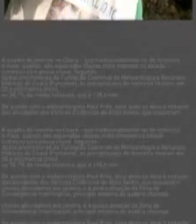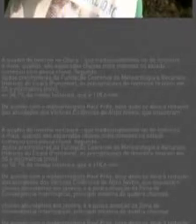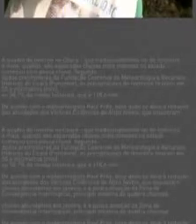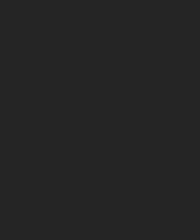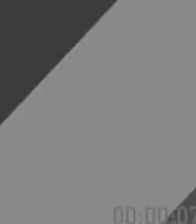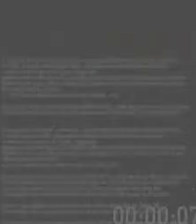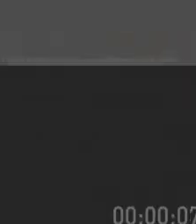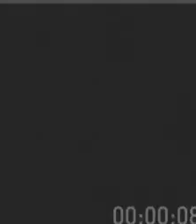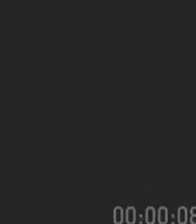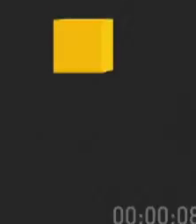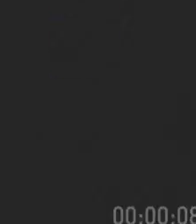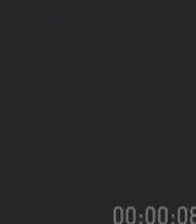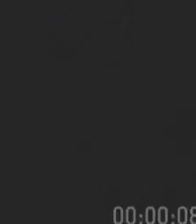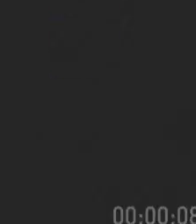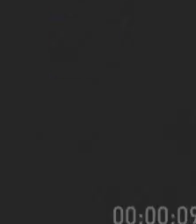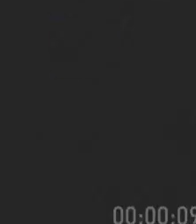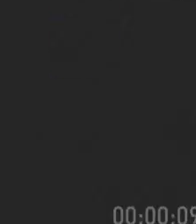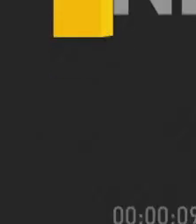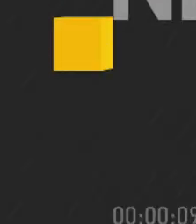ae